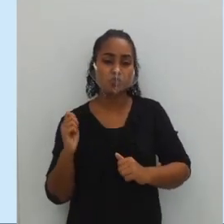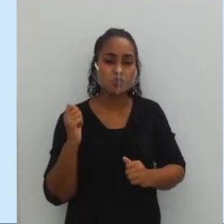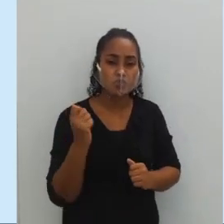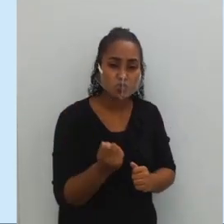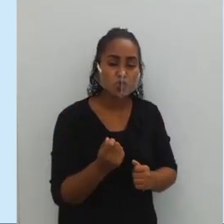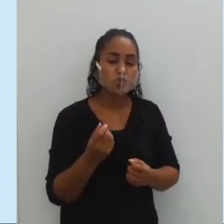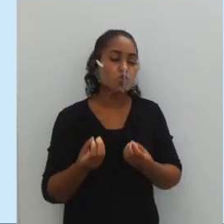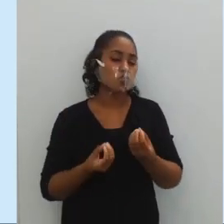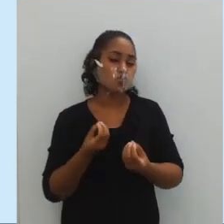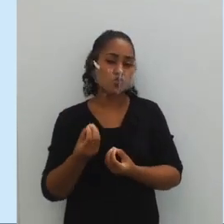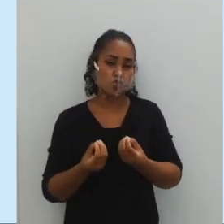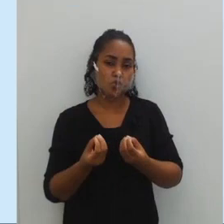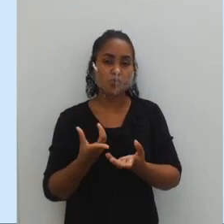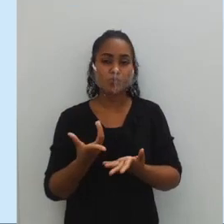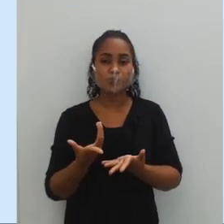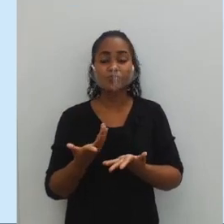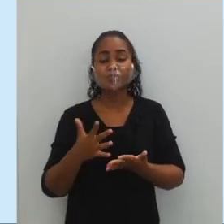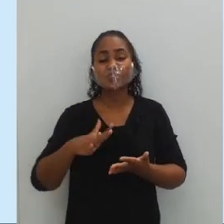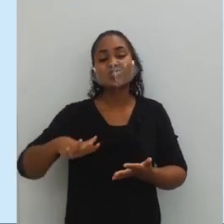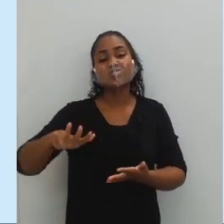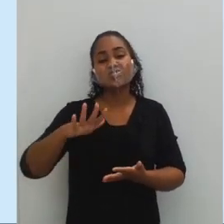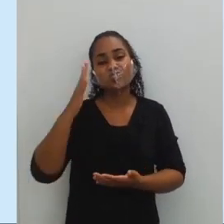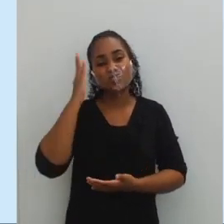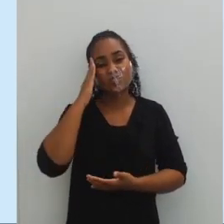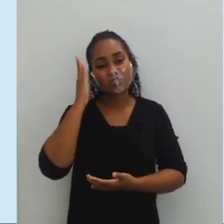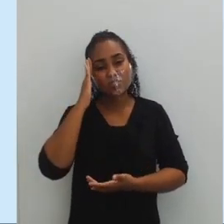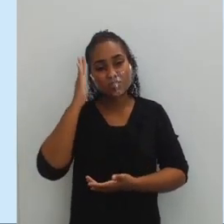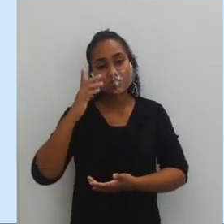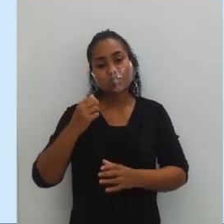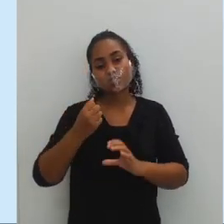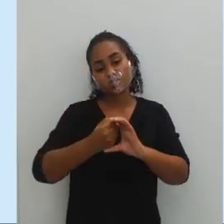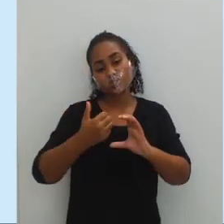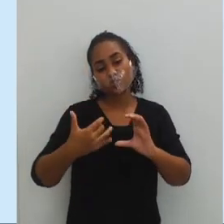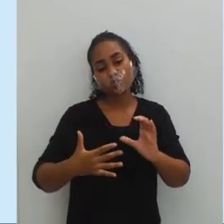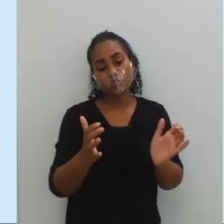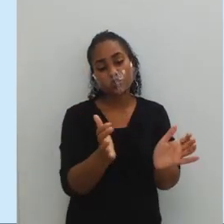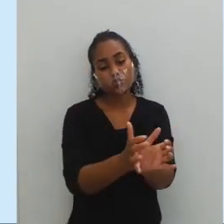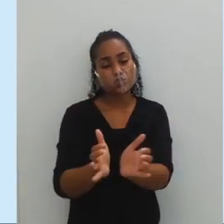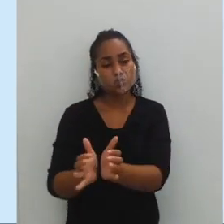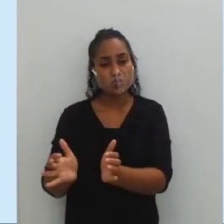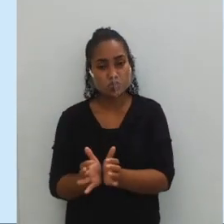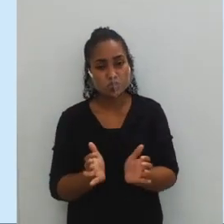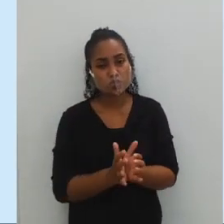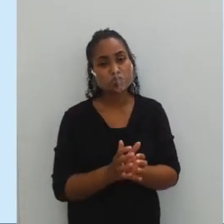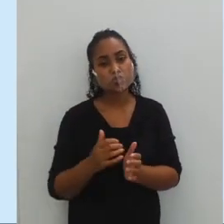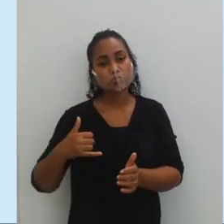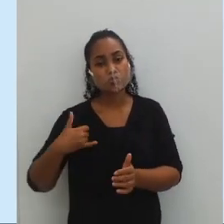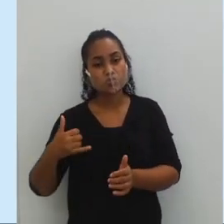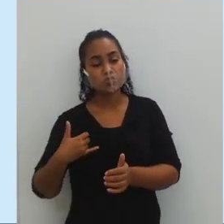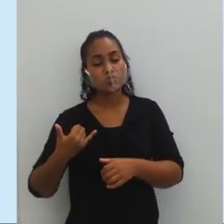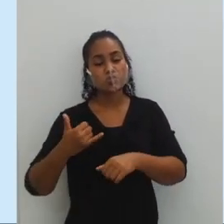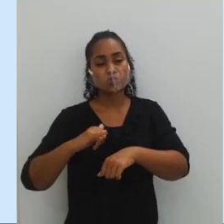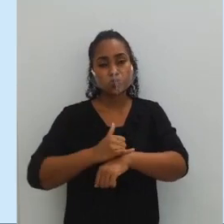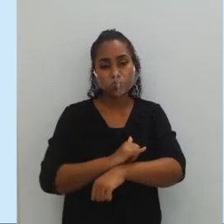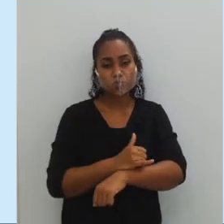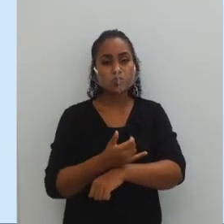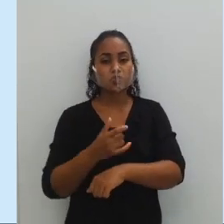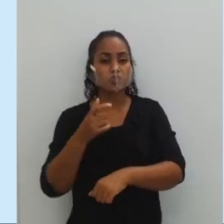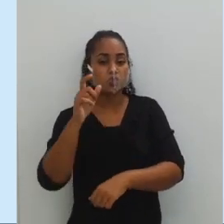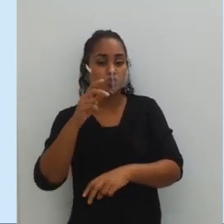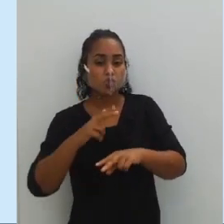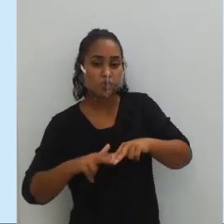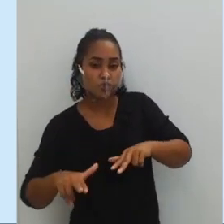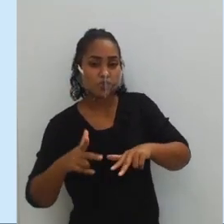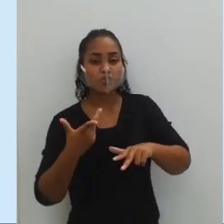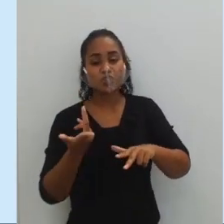corpo, mas para a gente poder entender de um modo geral. Além disso, as categorias de lutas que são divididas por idade, por sexo, por